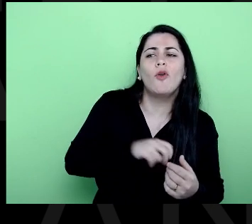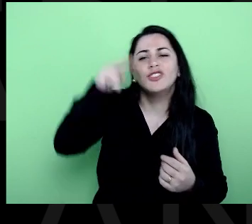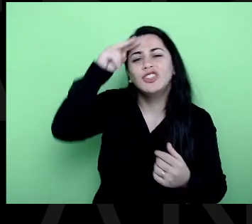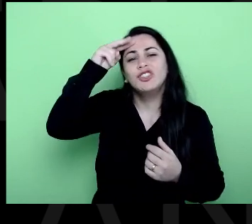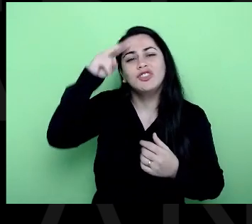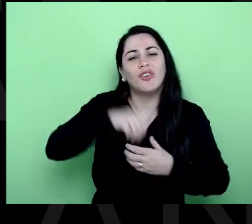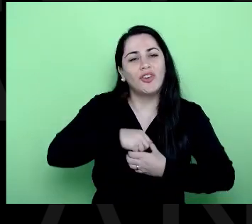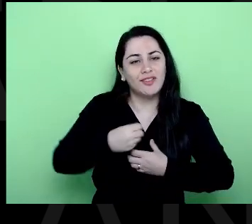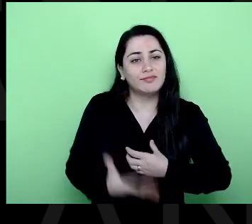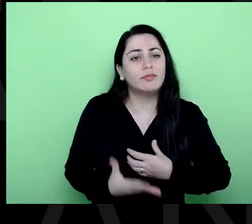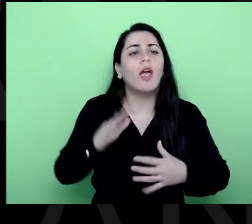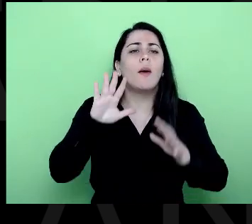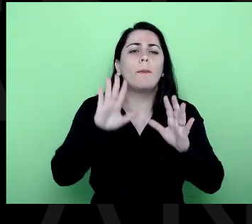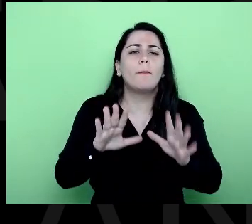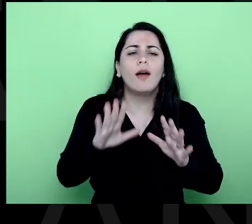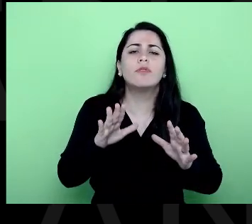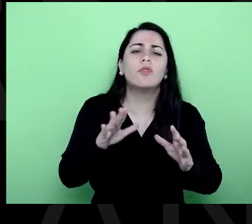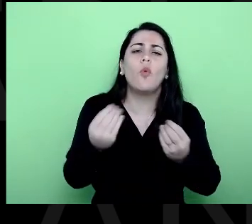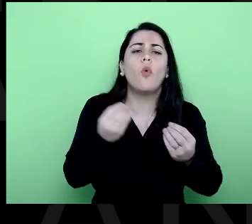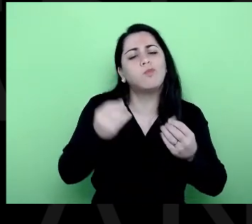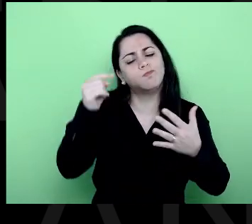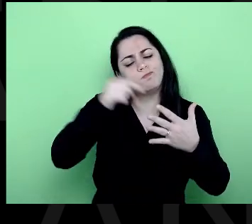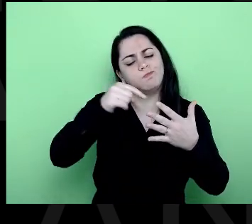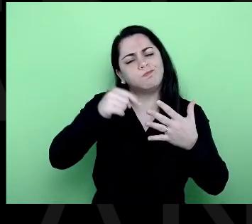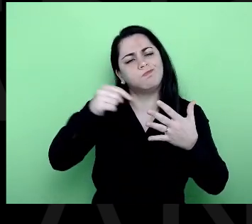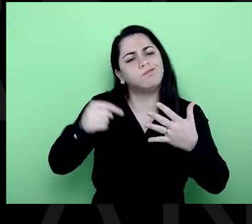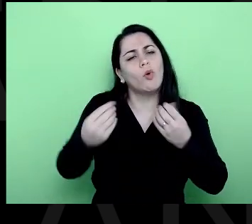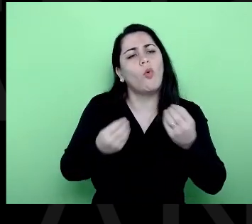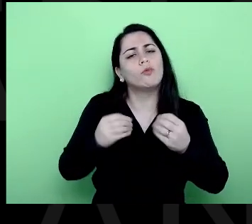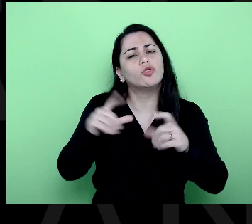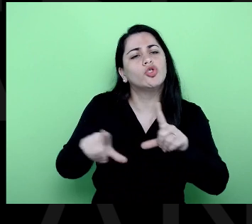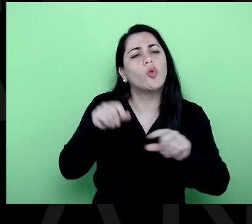escolher um bom biografado, uns requisitos que valham os